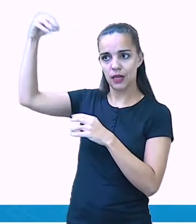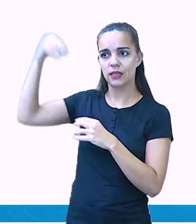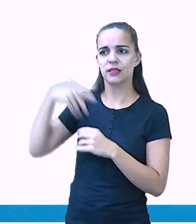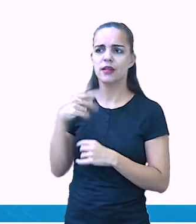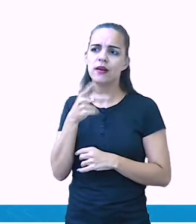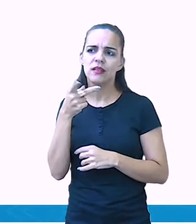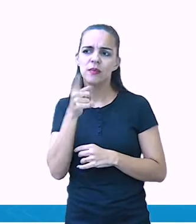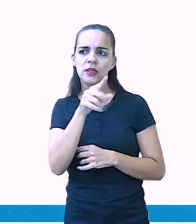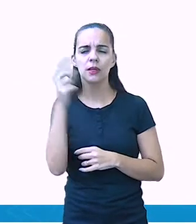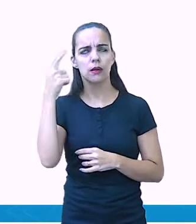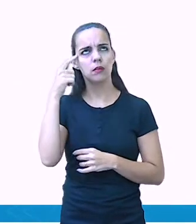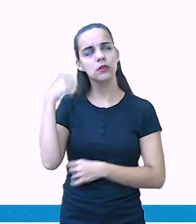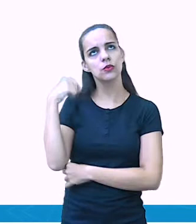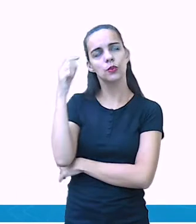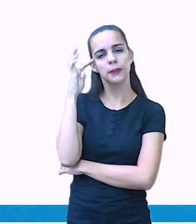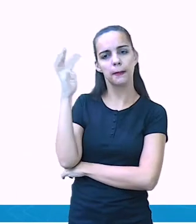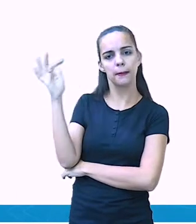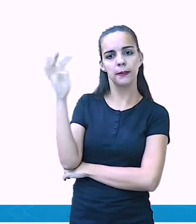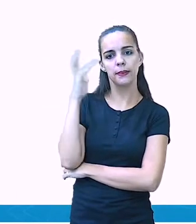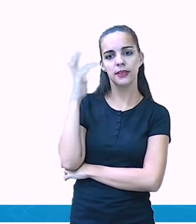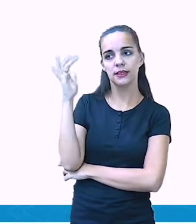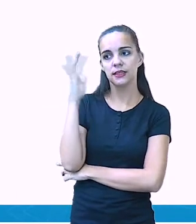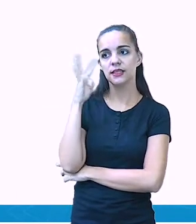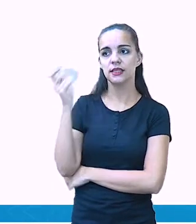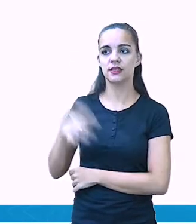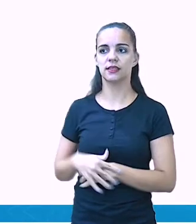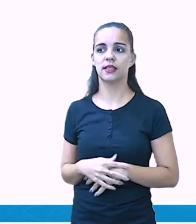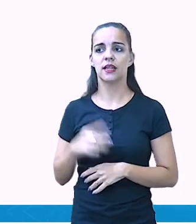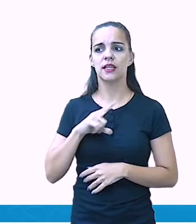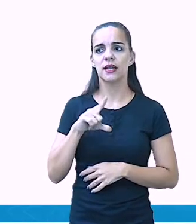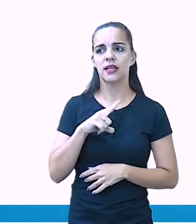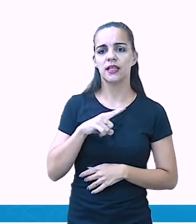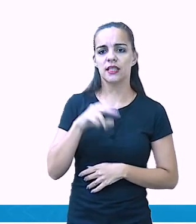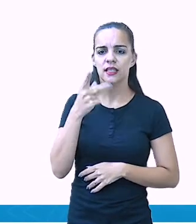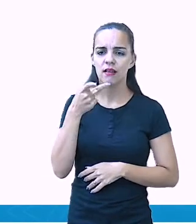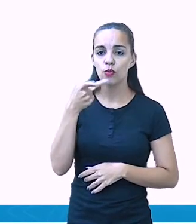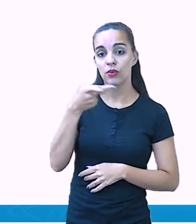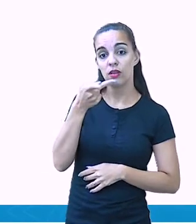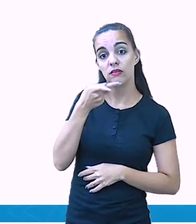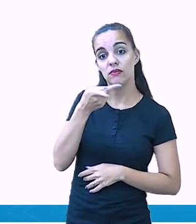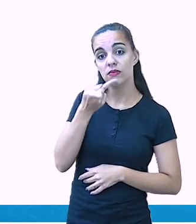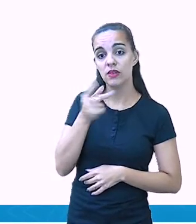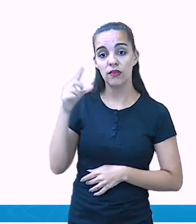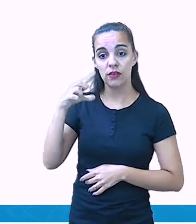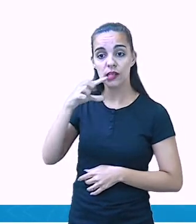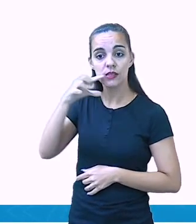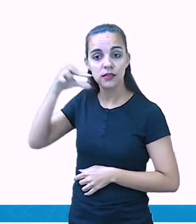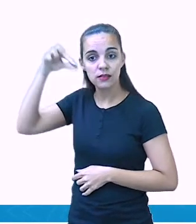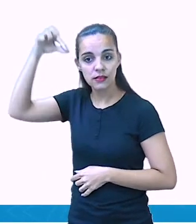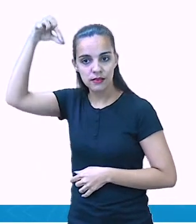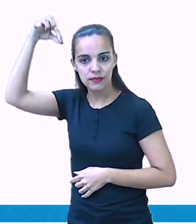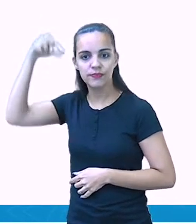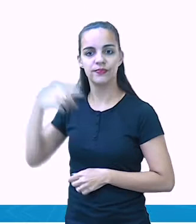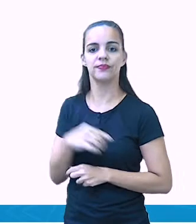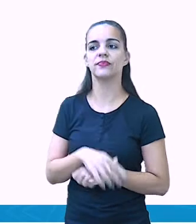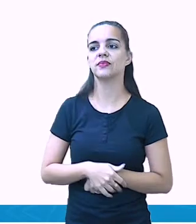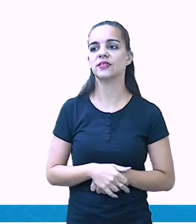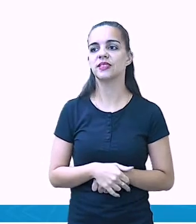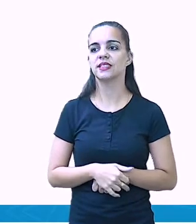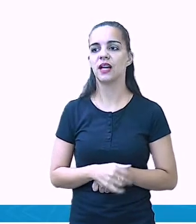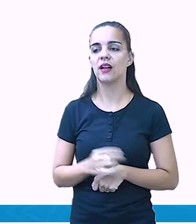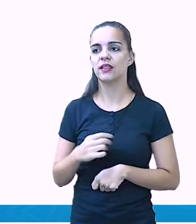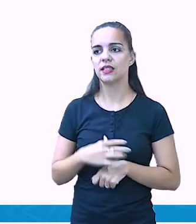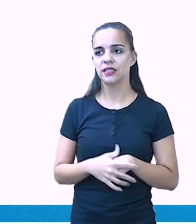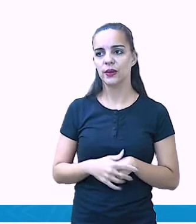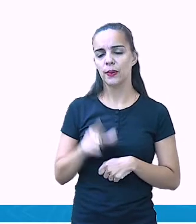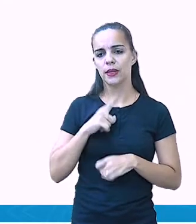de que a pessoa está pensando, né? Tem o balãozinho da fala, que é esse que já vem aí, com a pontinha do balão